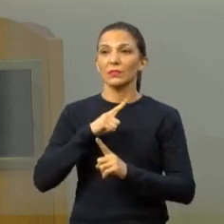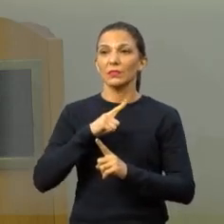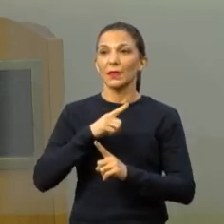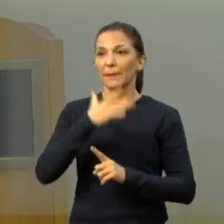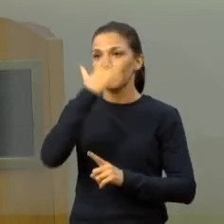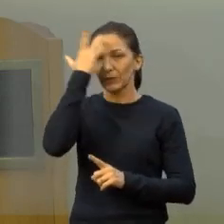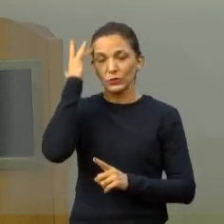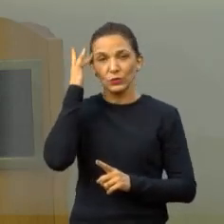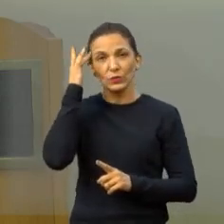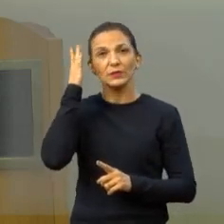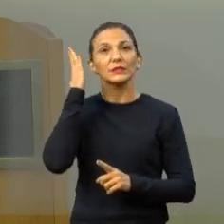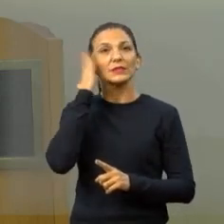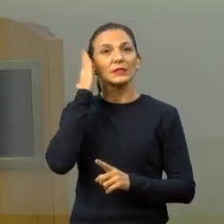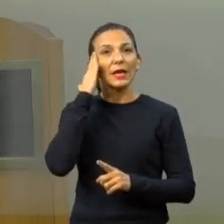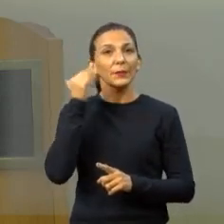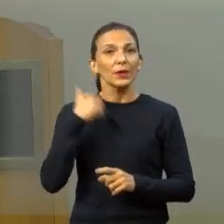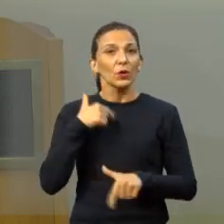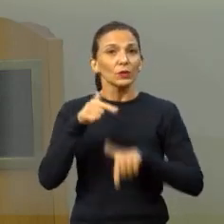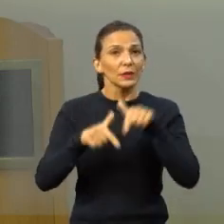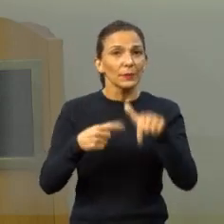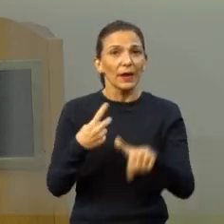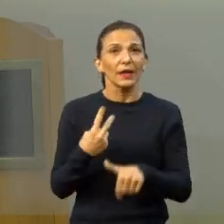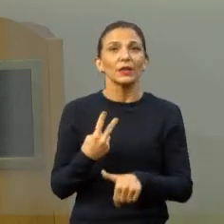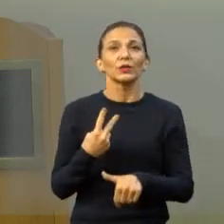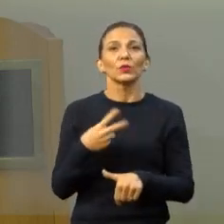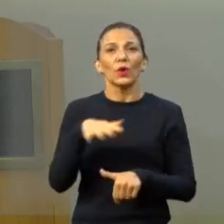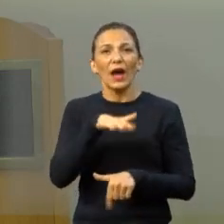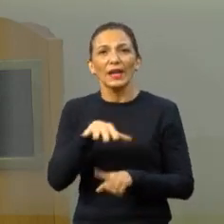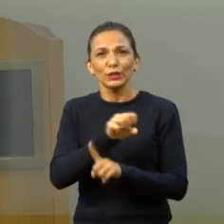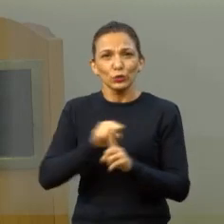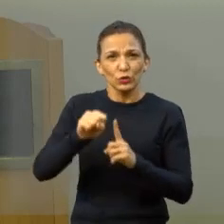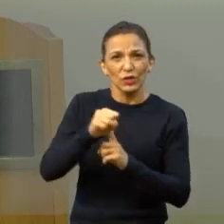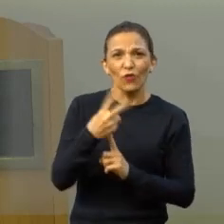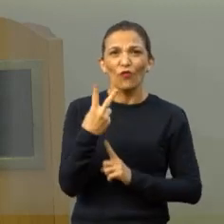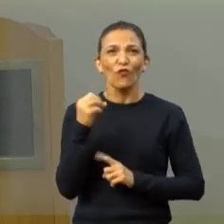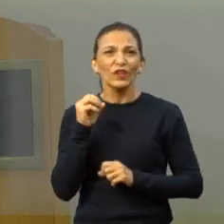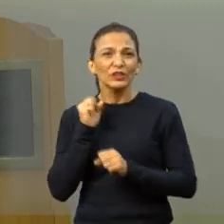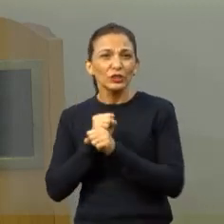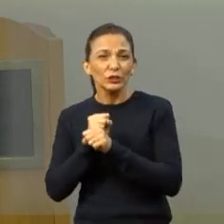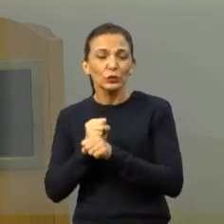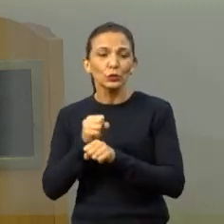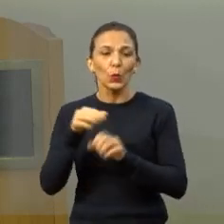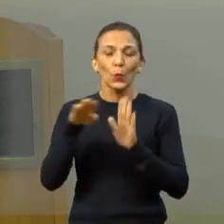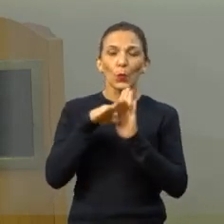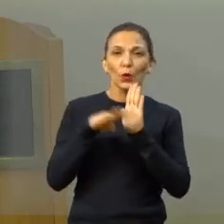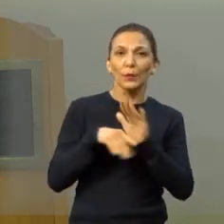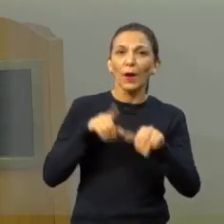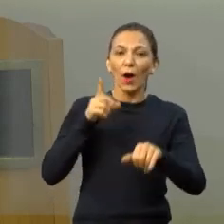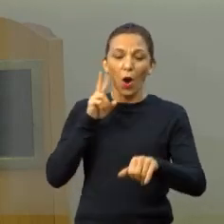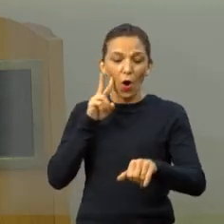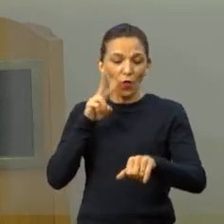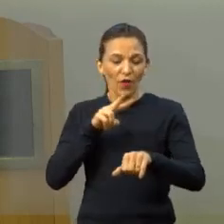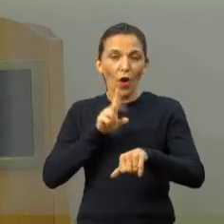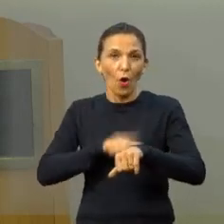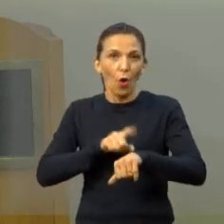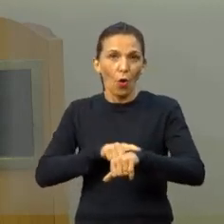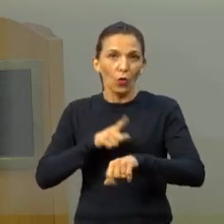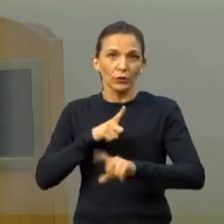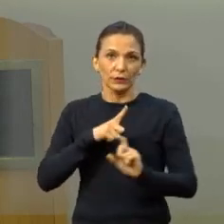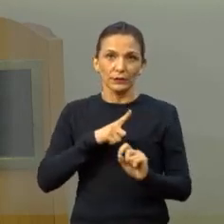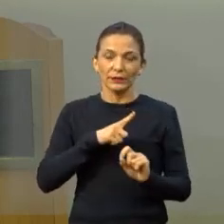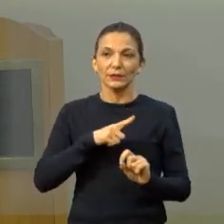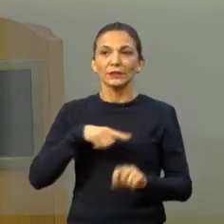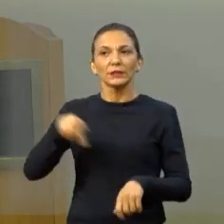aqui sabem que eu trabalharia social há mais de 20 anos pelo rádio com o nosso programa hora então no meu gabinete Oi Moni